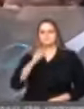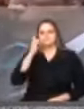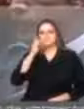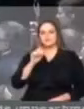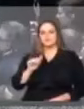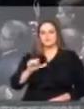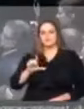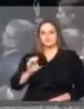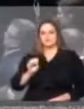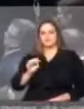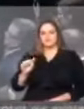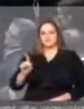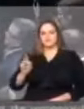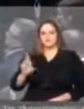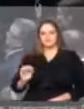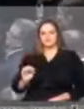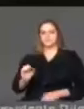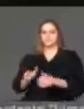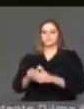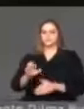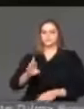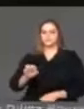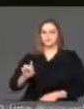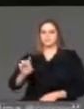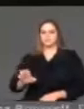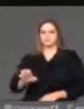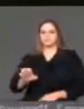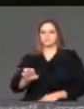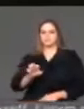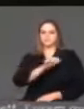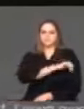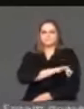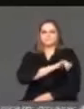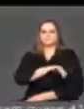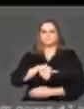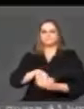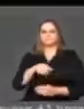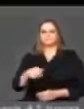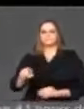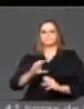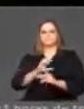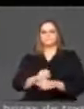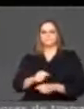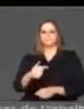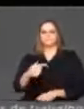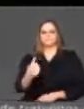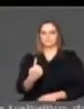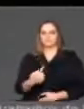Molon, da Rede do Rio de Janeiro, votou não, totalizando 71 votos.